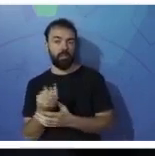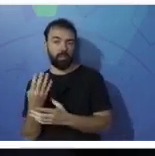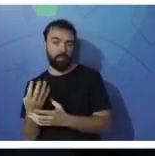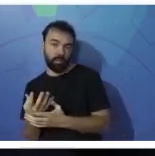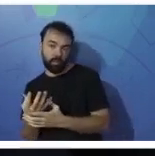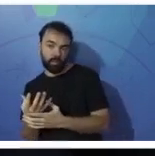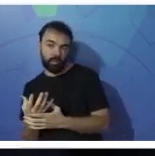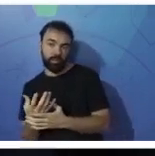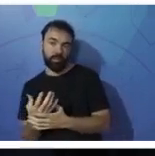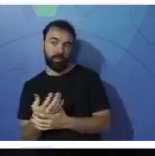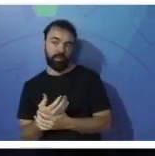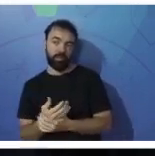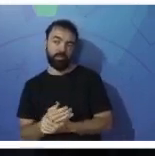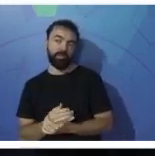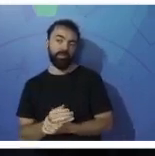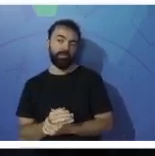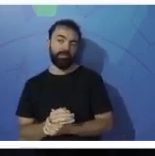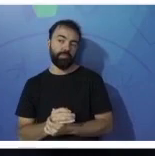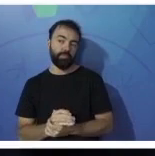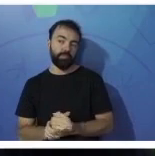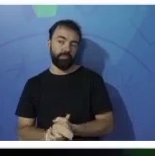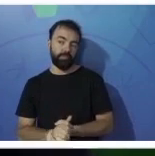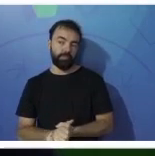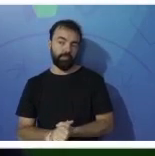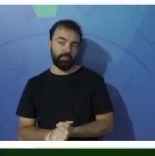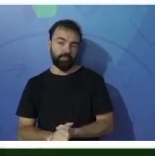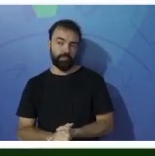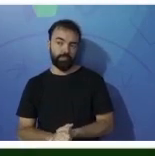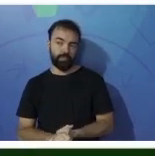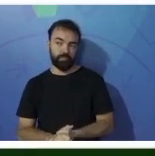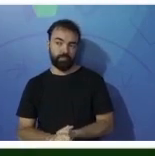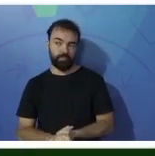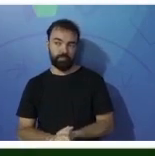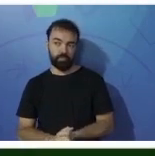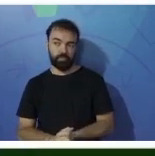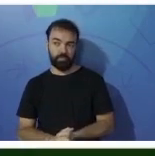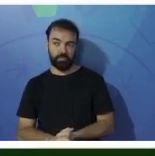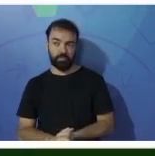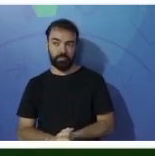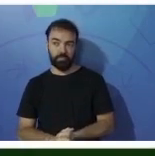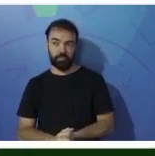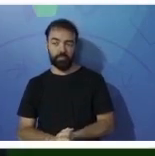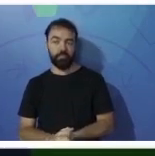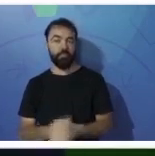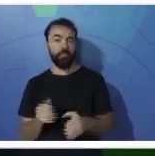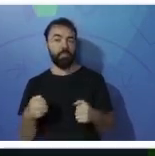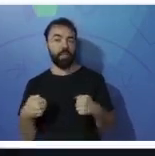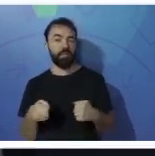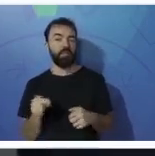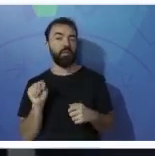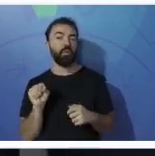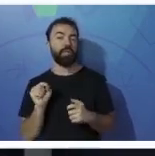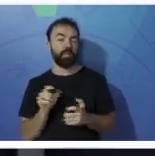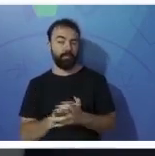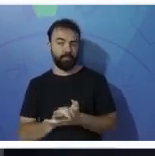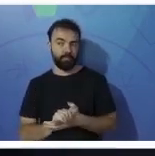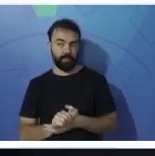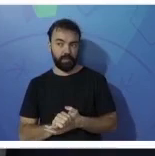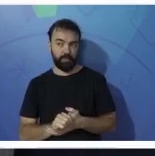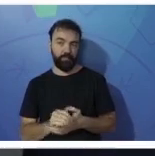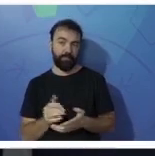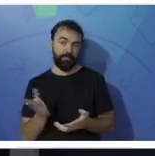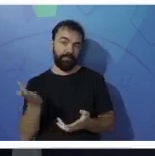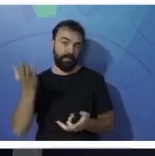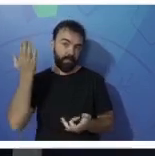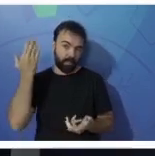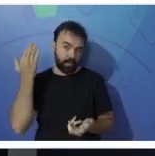texto das páginas 19 e 20, na ordem que aconteceu. O que é necessário que vocês façam, crianças?